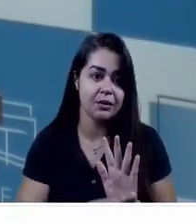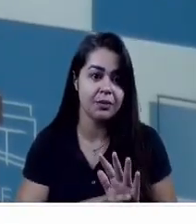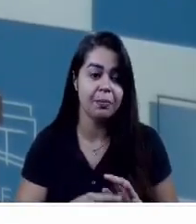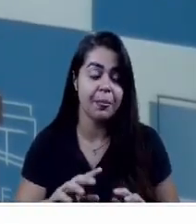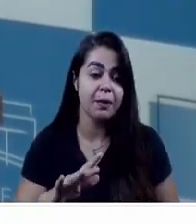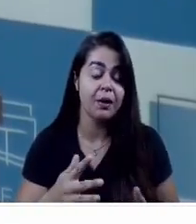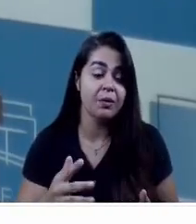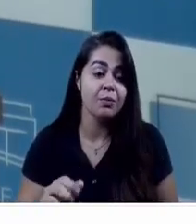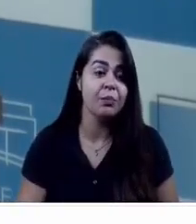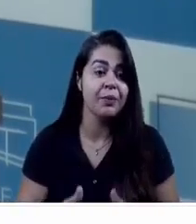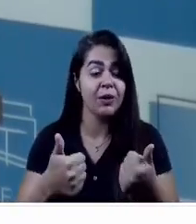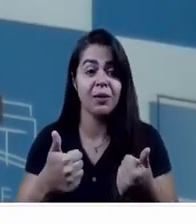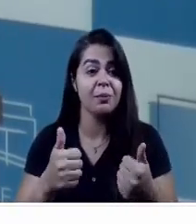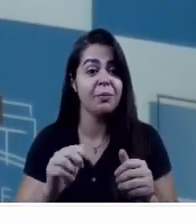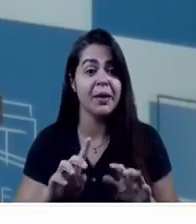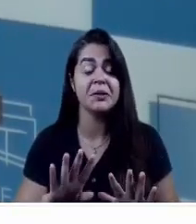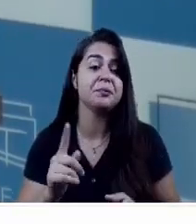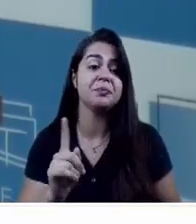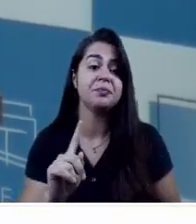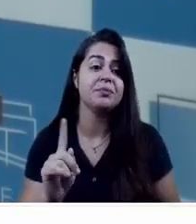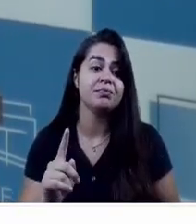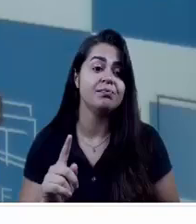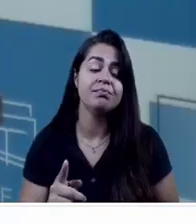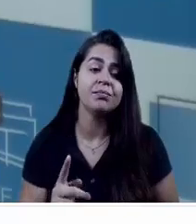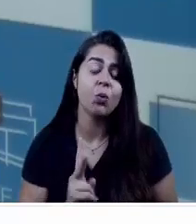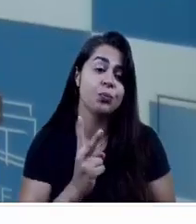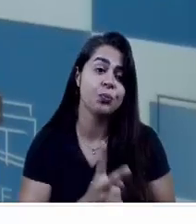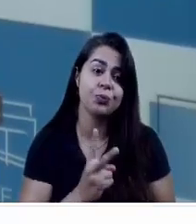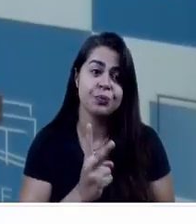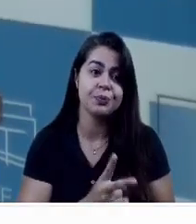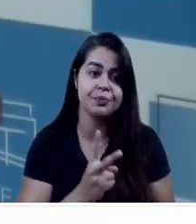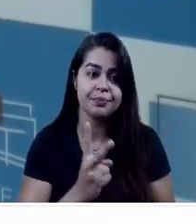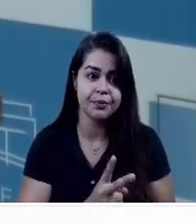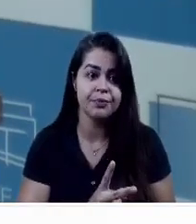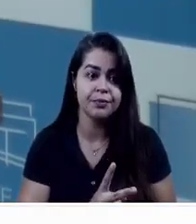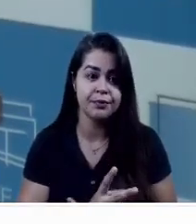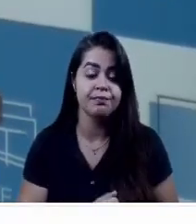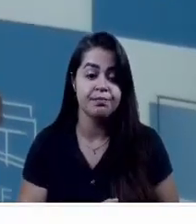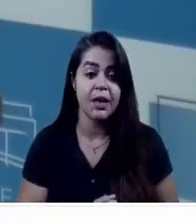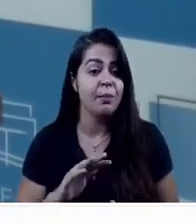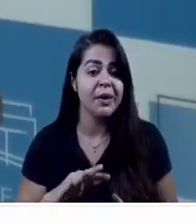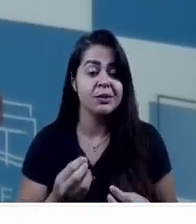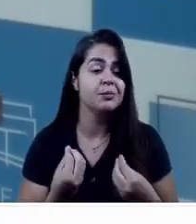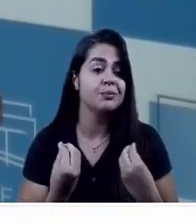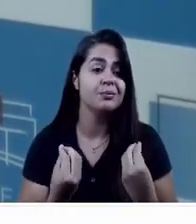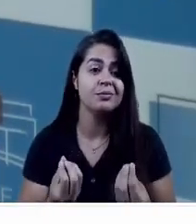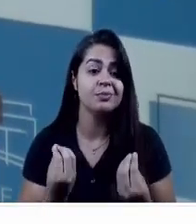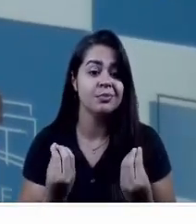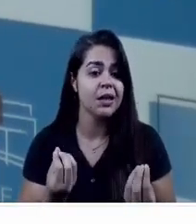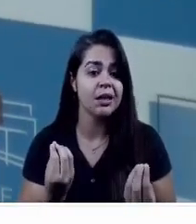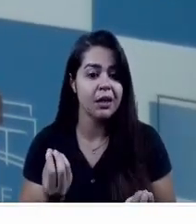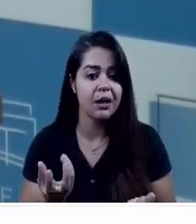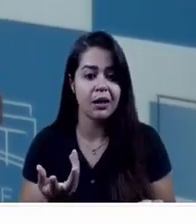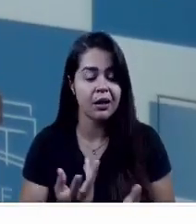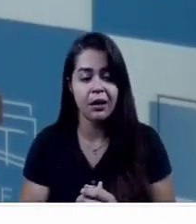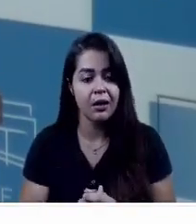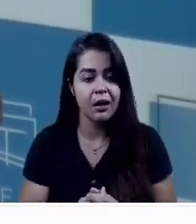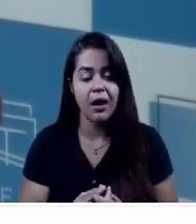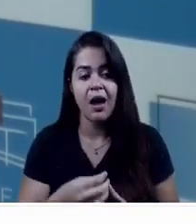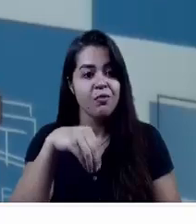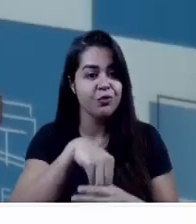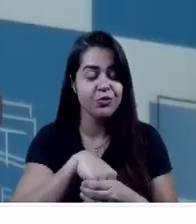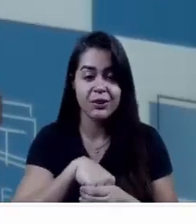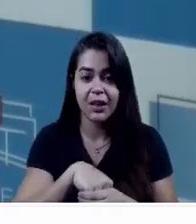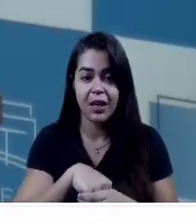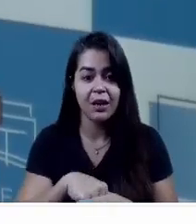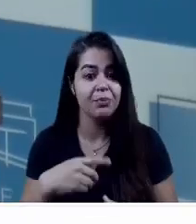mesmo. Então, não sei exatamente para que nós estamos eleitos se a gente não analisa com seriedade